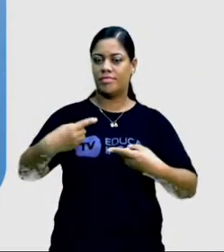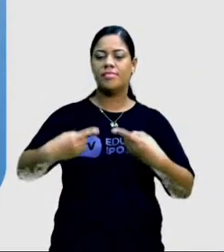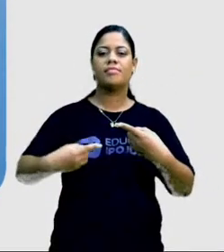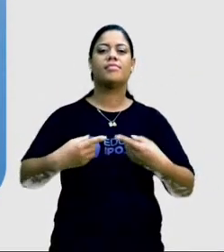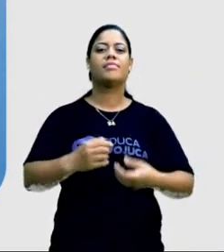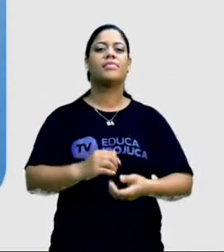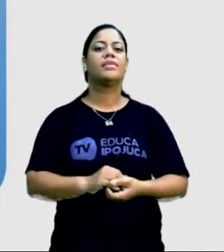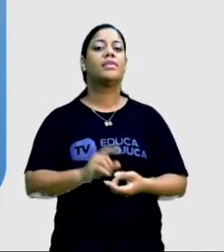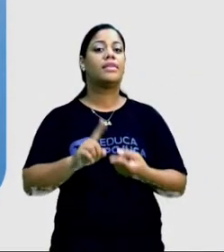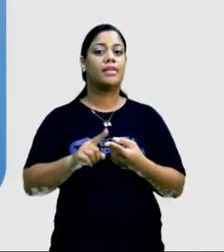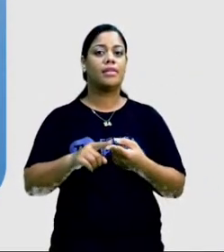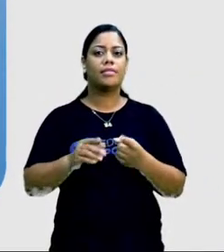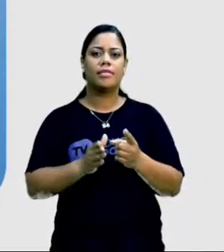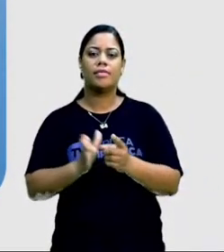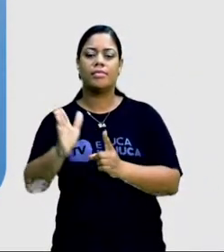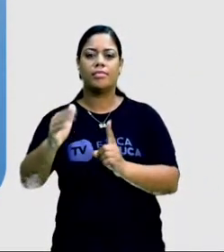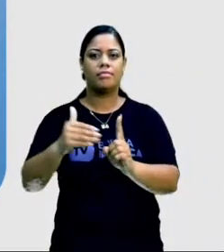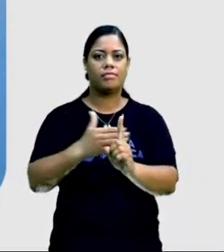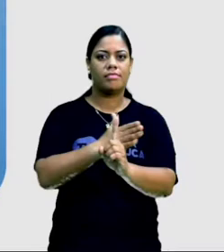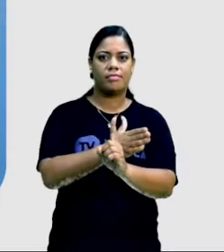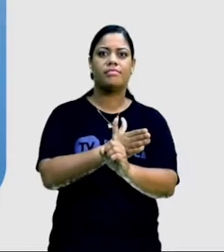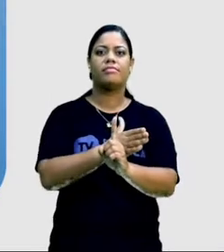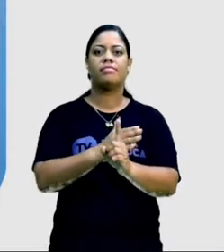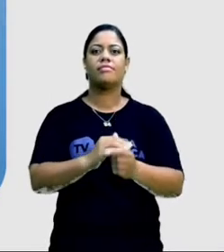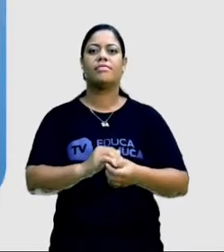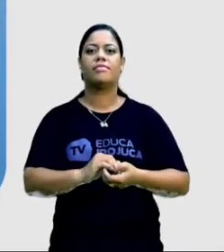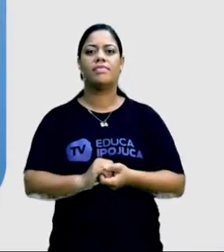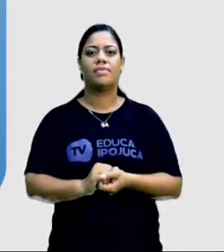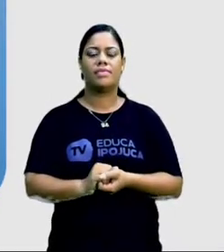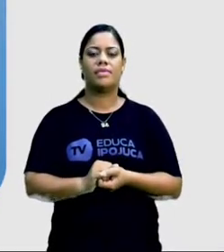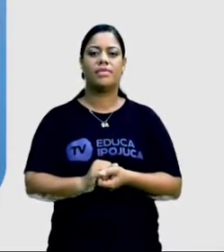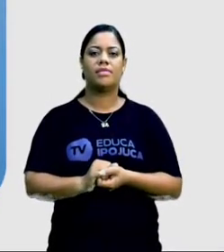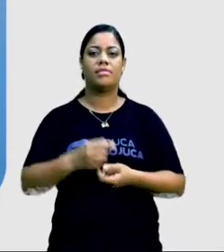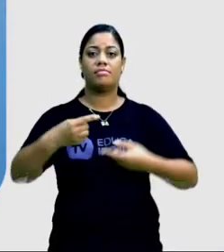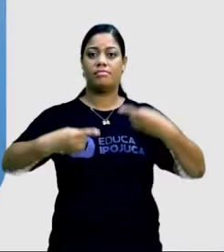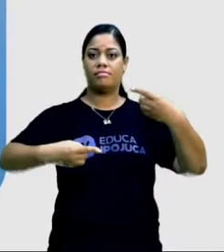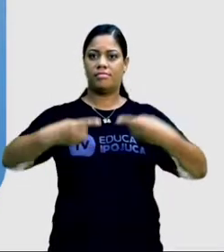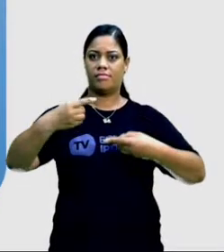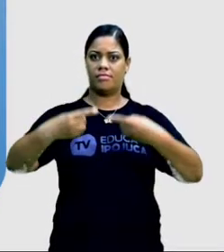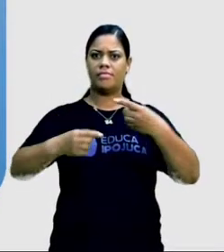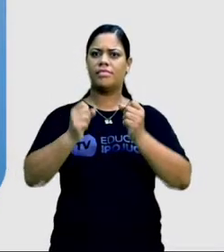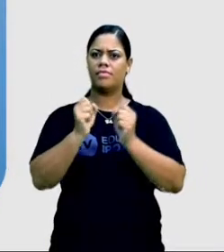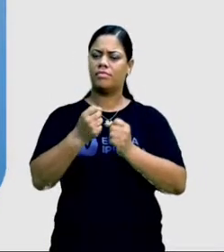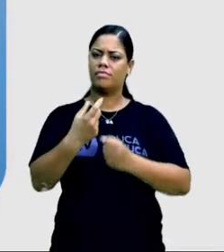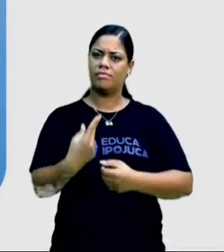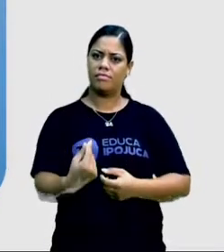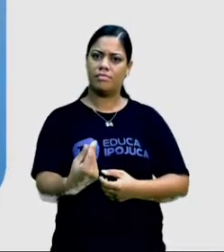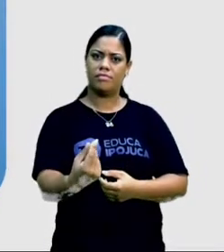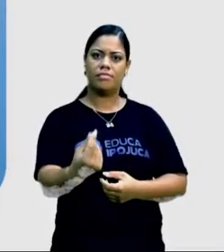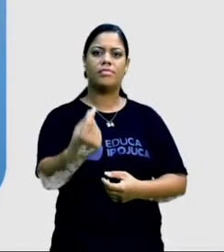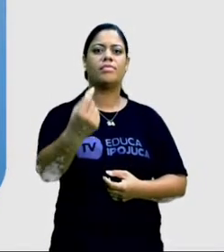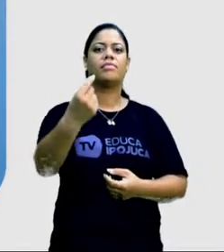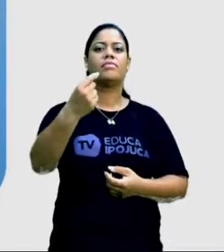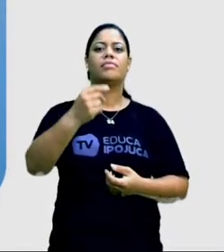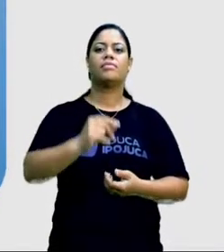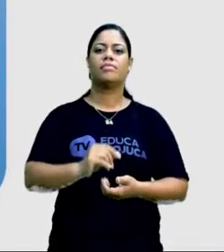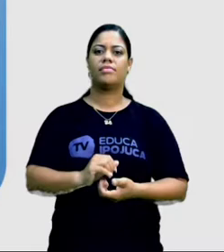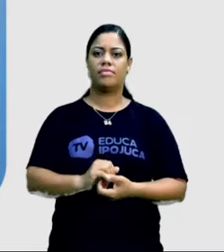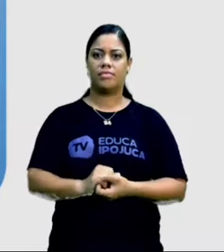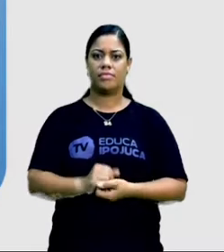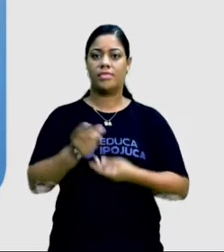E também direcionam os encadeamentos discursivos capazes de continuá-los, continuar